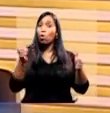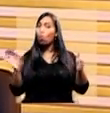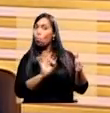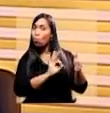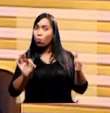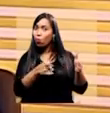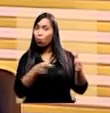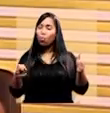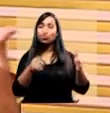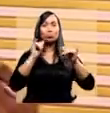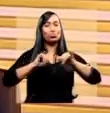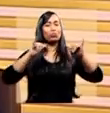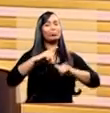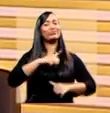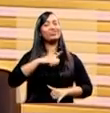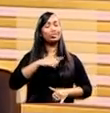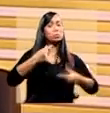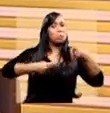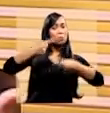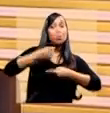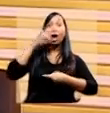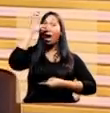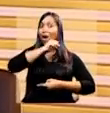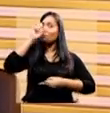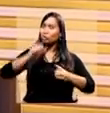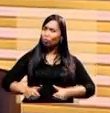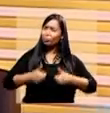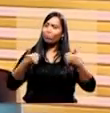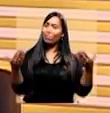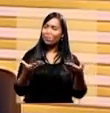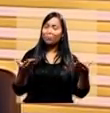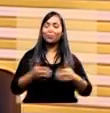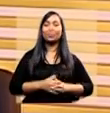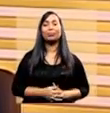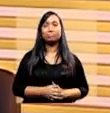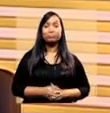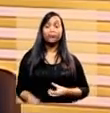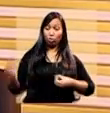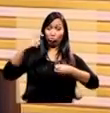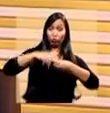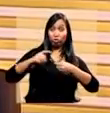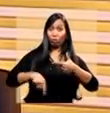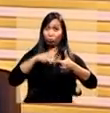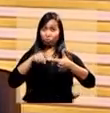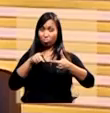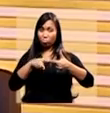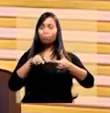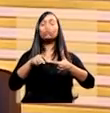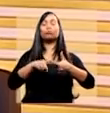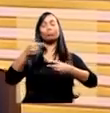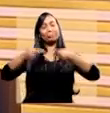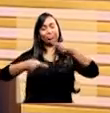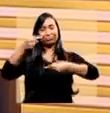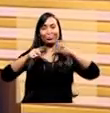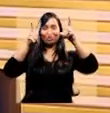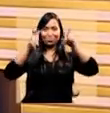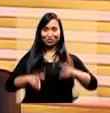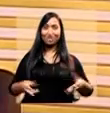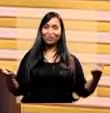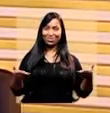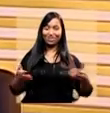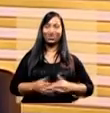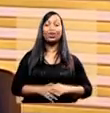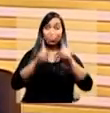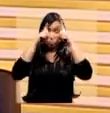foi ótimo, cheio de novidades, discussões. Aprendemos muito aqui nesse primeiro bloco e voltamos no segundo com muito mais discussão sobre esse assunto